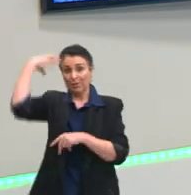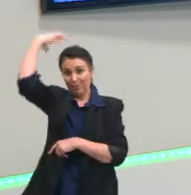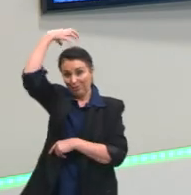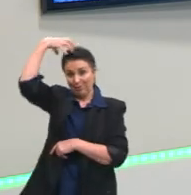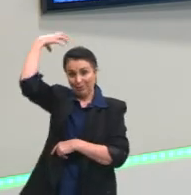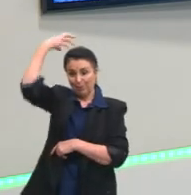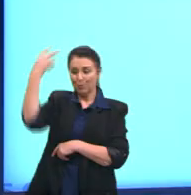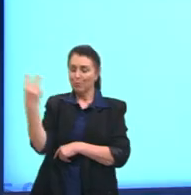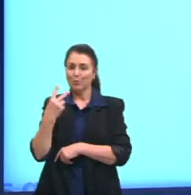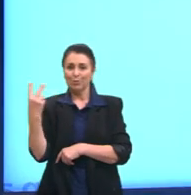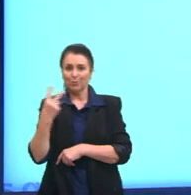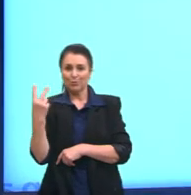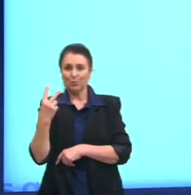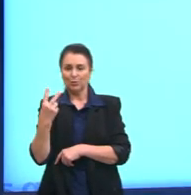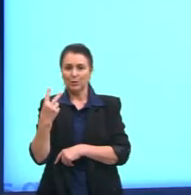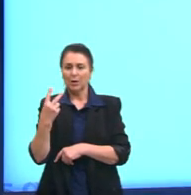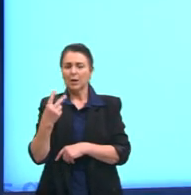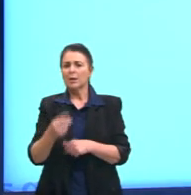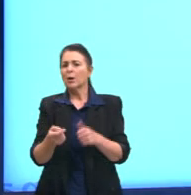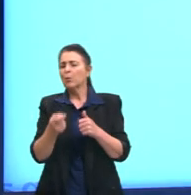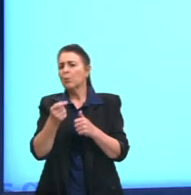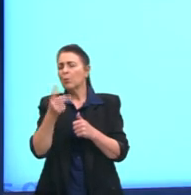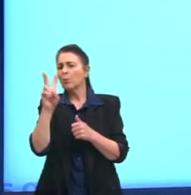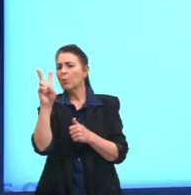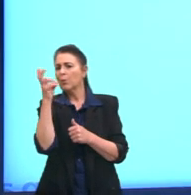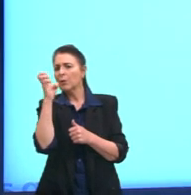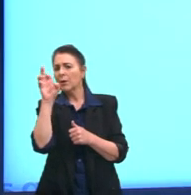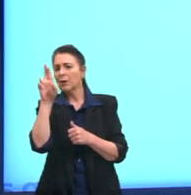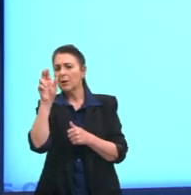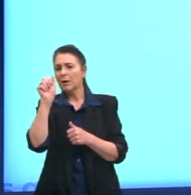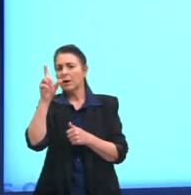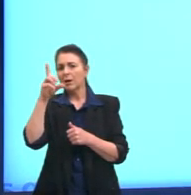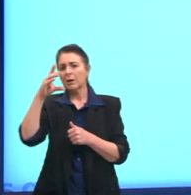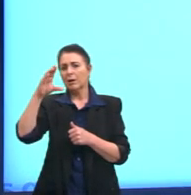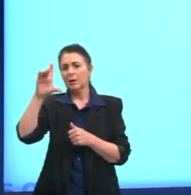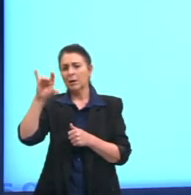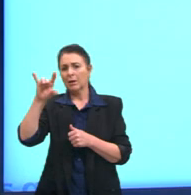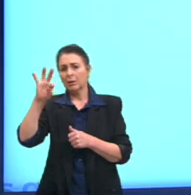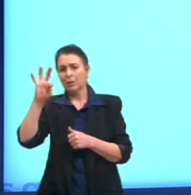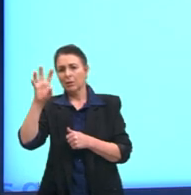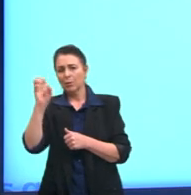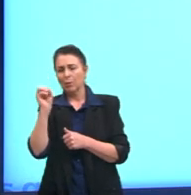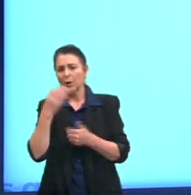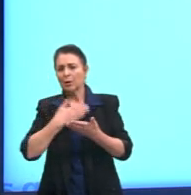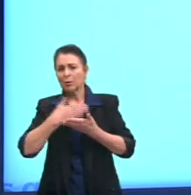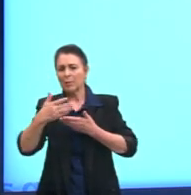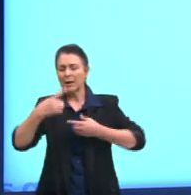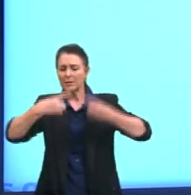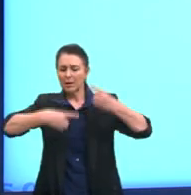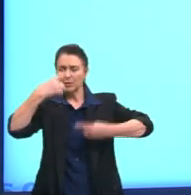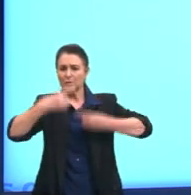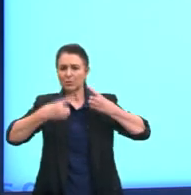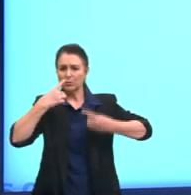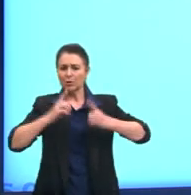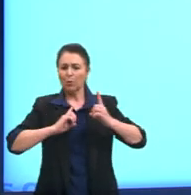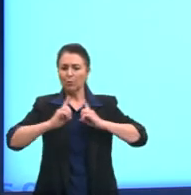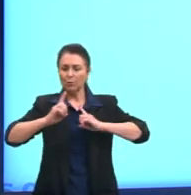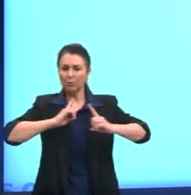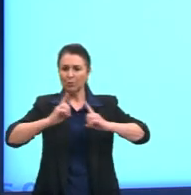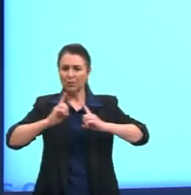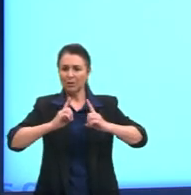aquele começa a olhar só aqui horaclito já começa a discutir uma coisa que a dialética que é o diálogo começa mais ou menos para que já